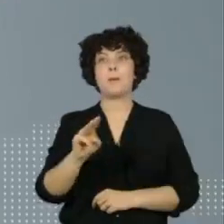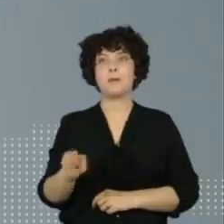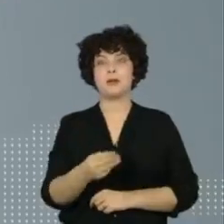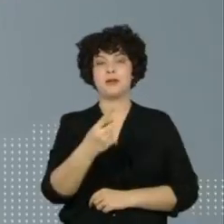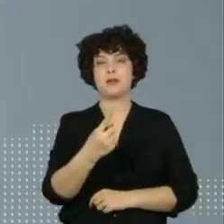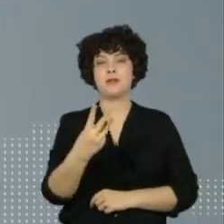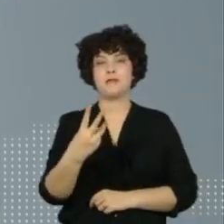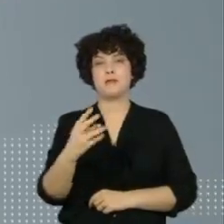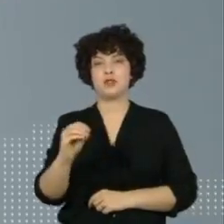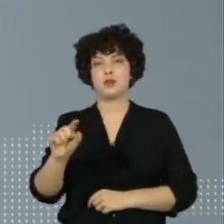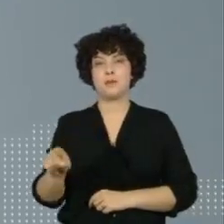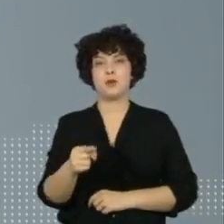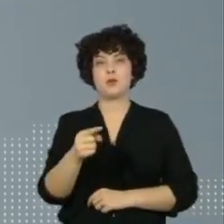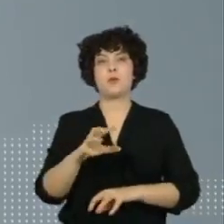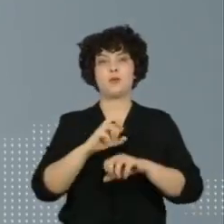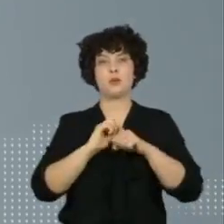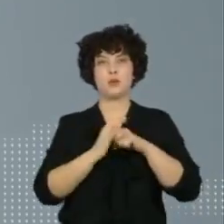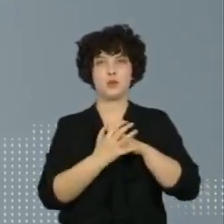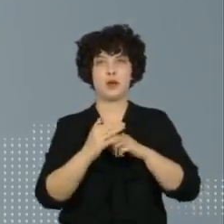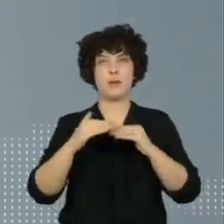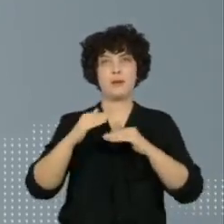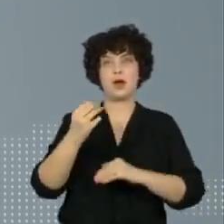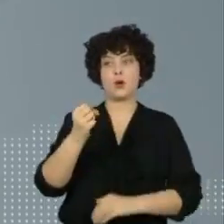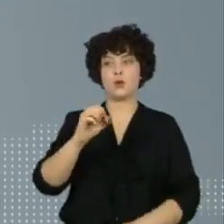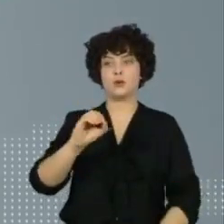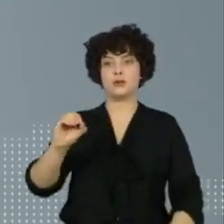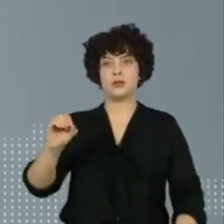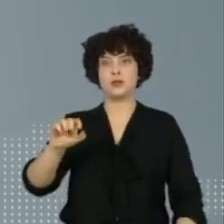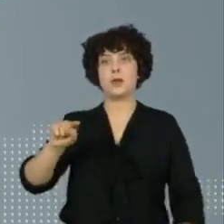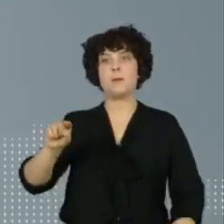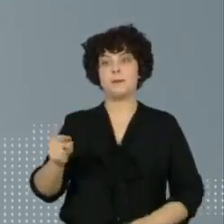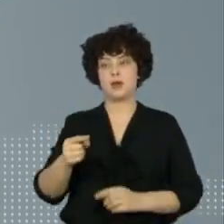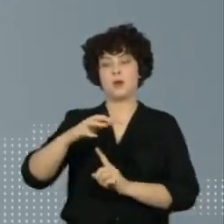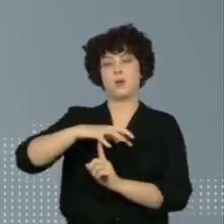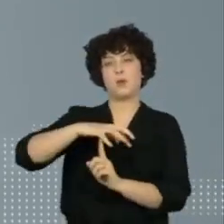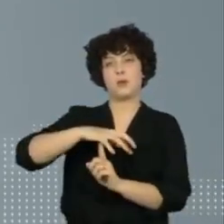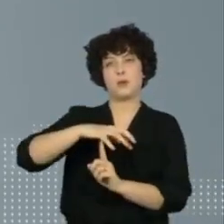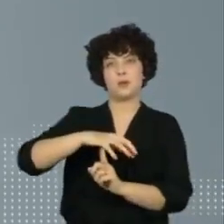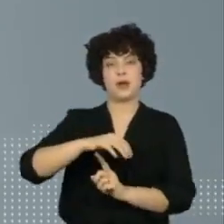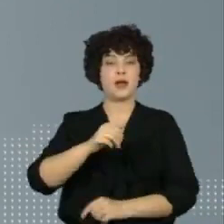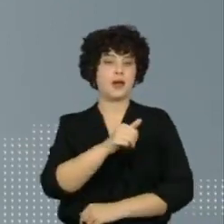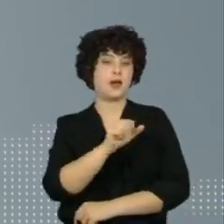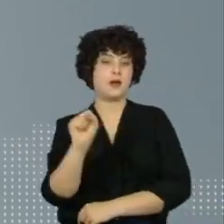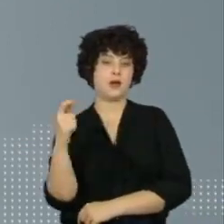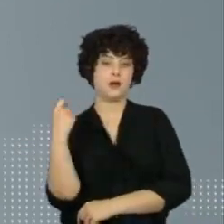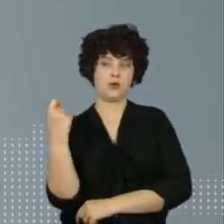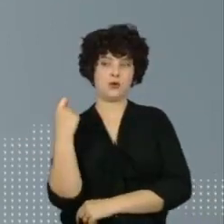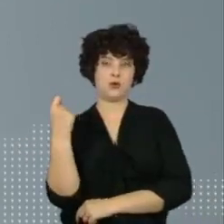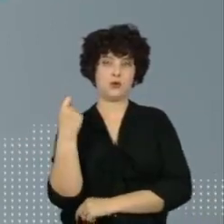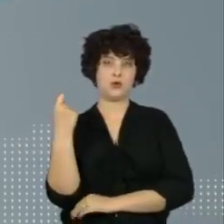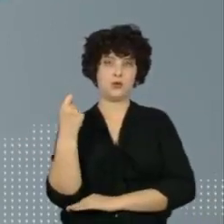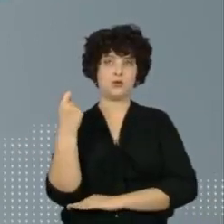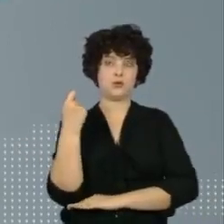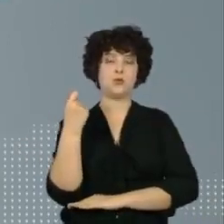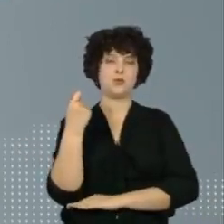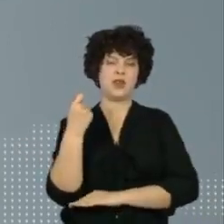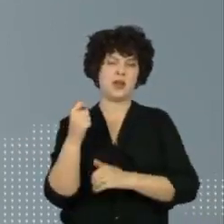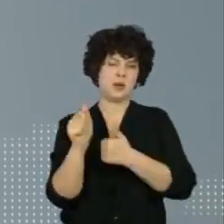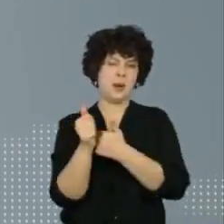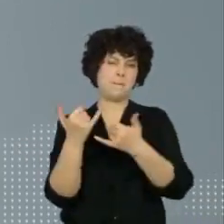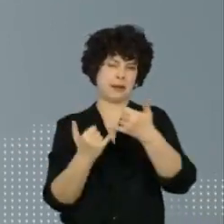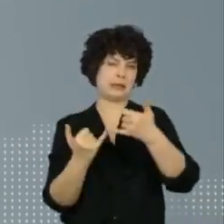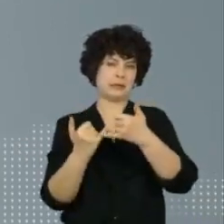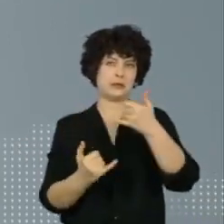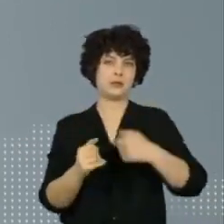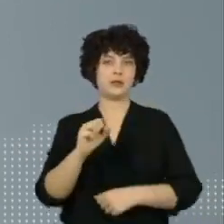e Cento e Vinte Mil casos acima de 800mil vem o Paraná eo Rio Grande do Sul com números bem